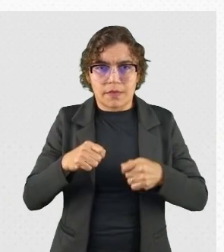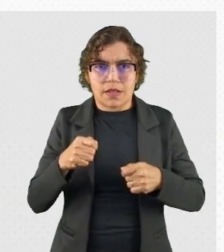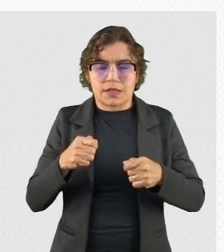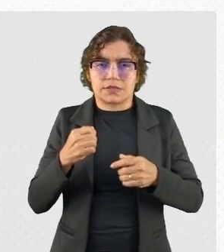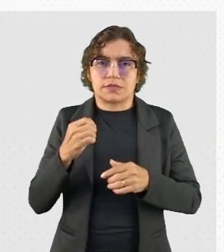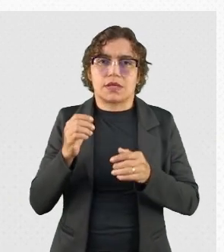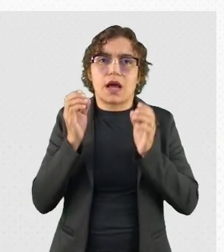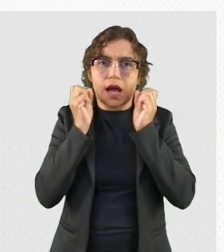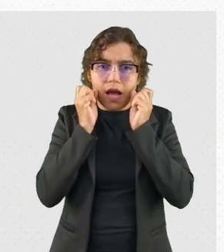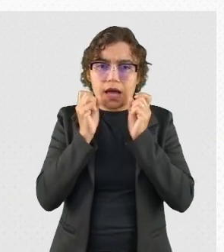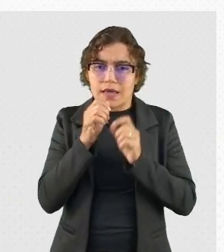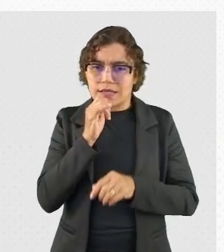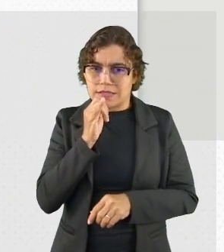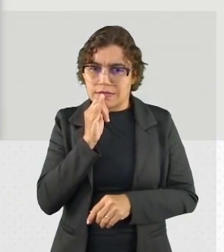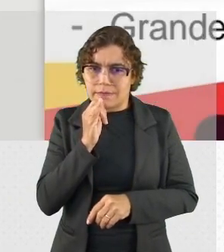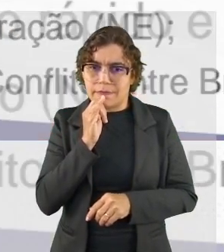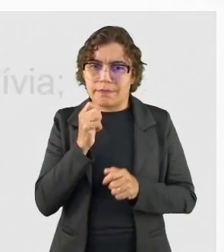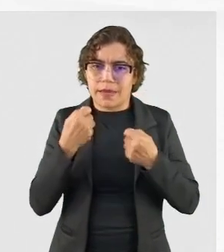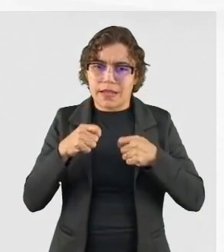para frente.